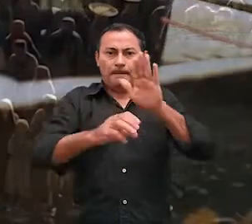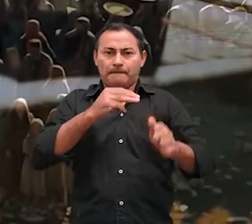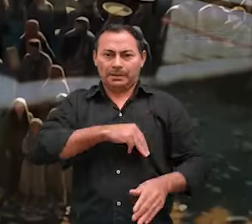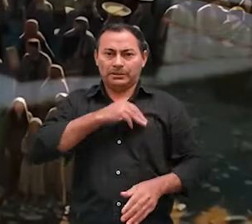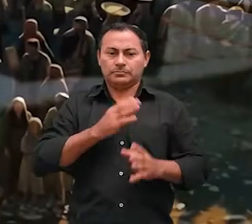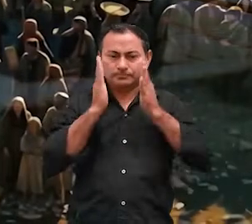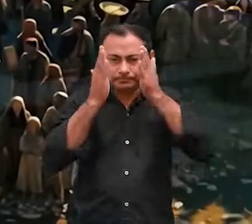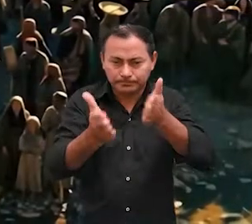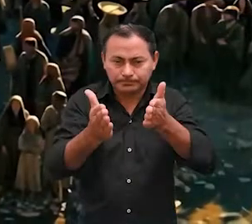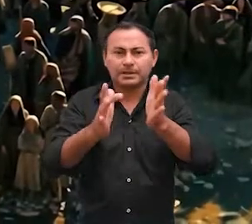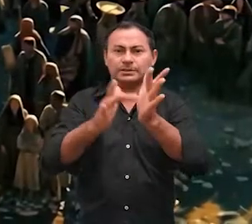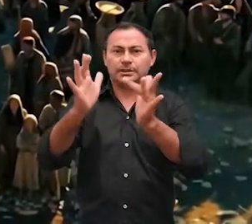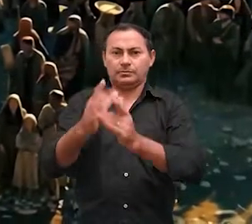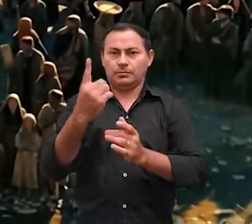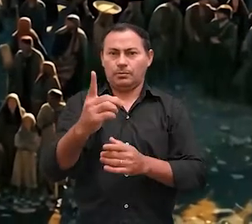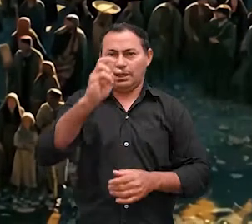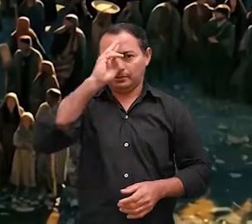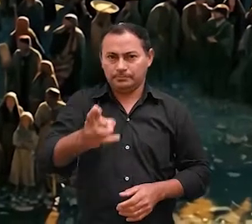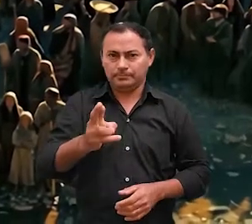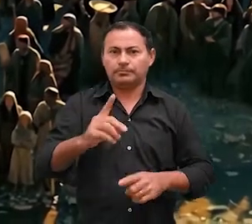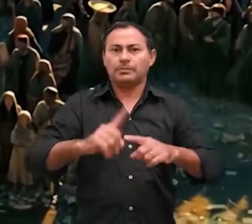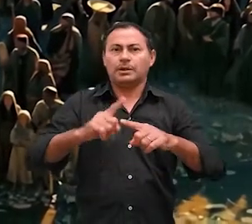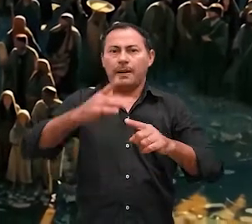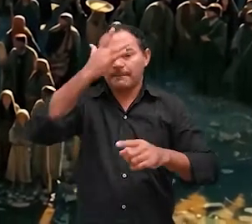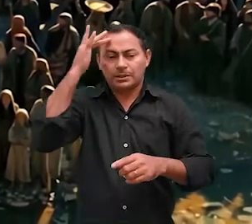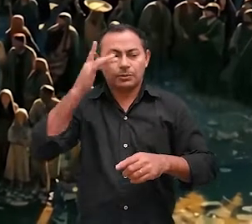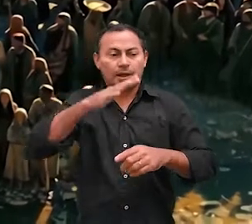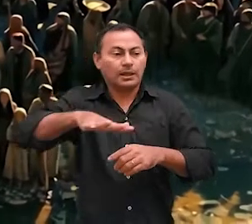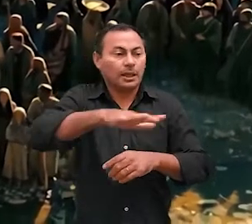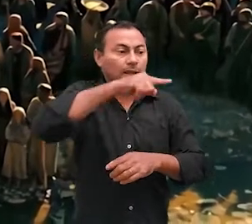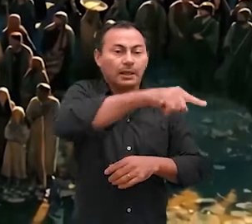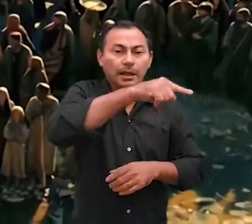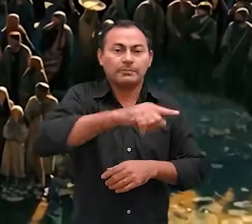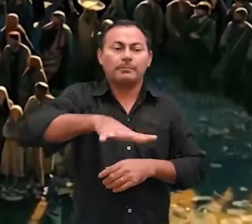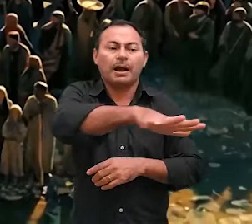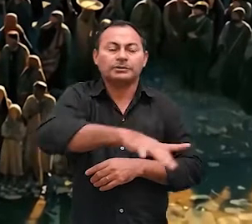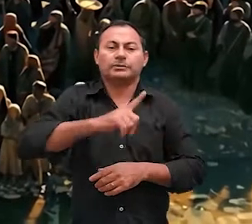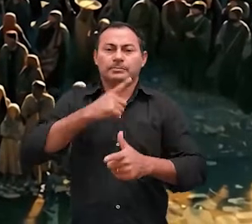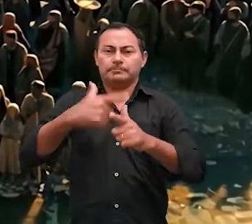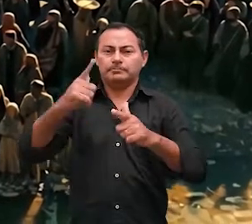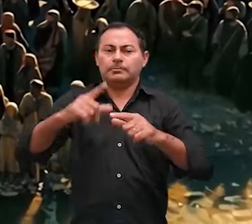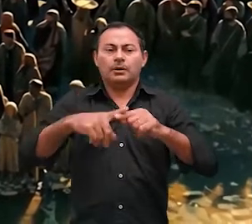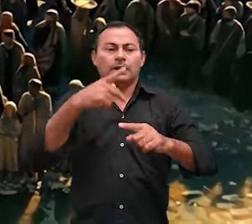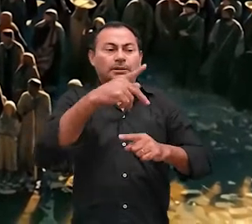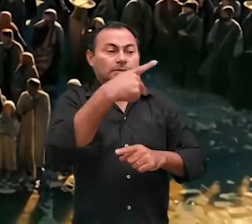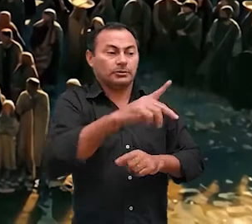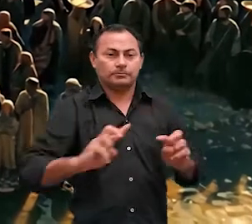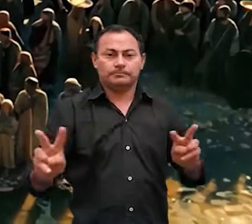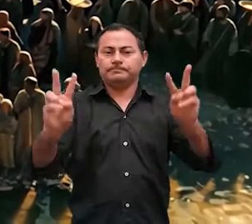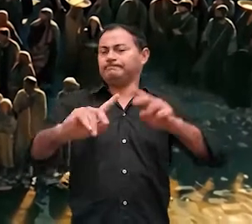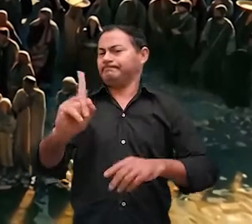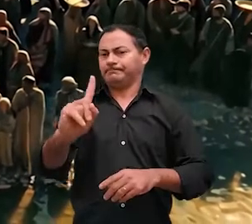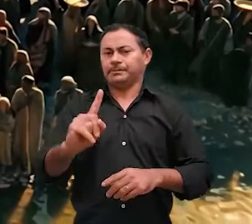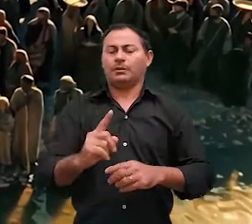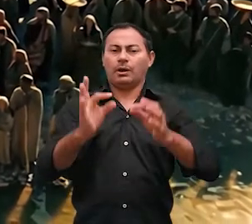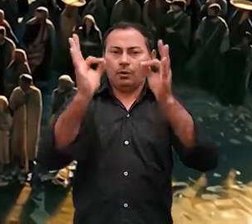enfocado Jesus explicou que uma das razões Por que as pessoas lá embaixo tem tantos problemas é porque os seus valores